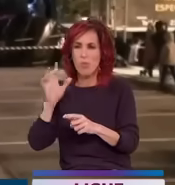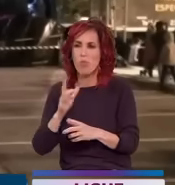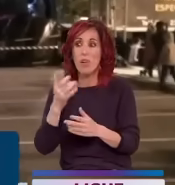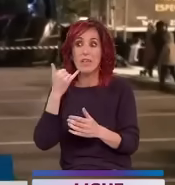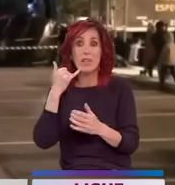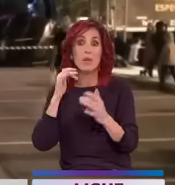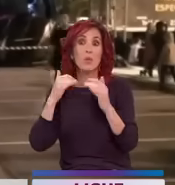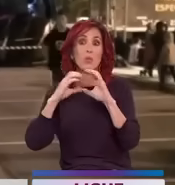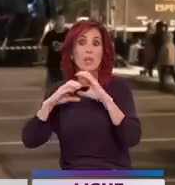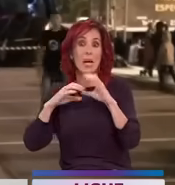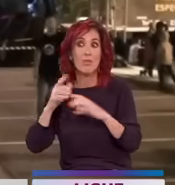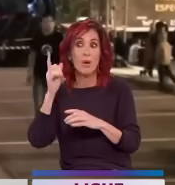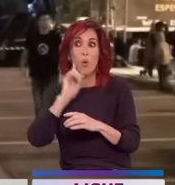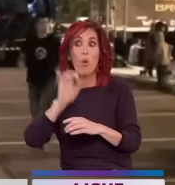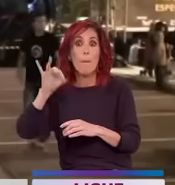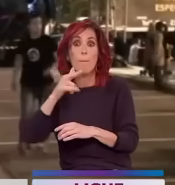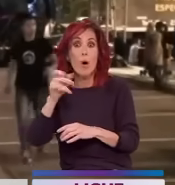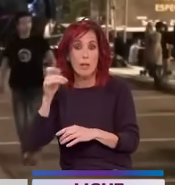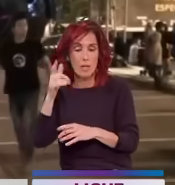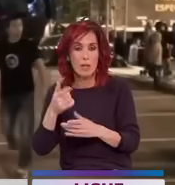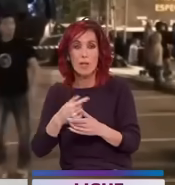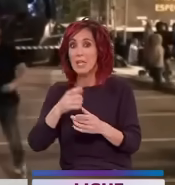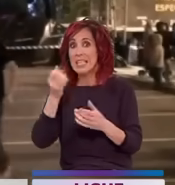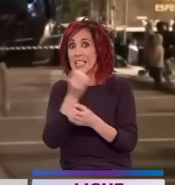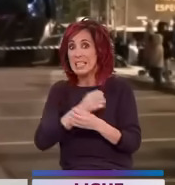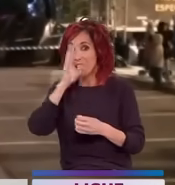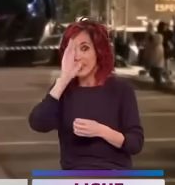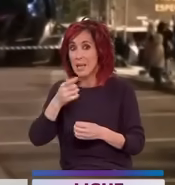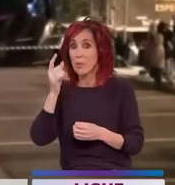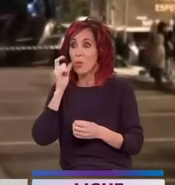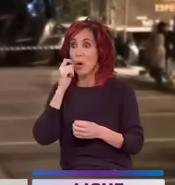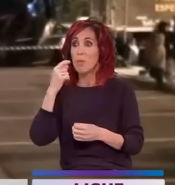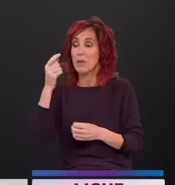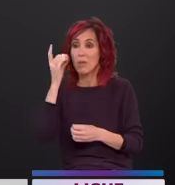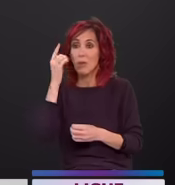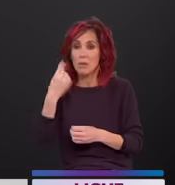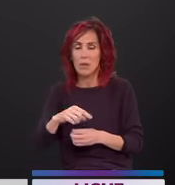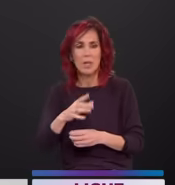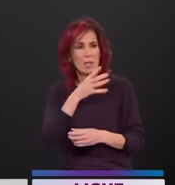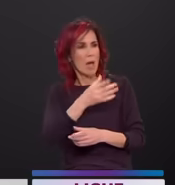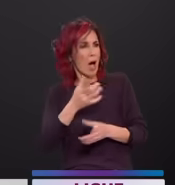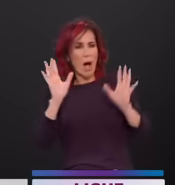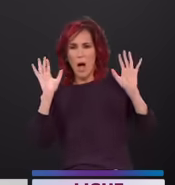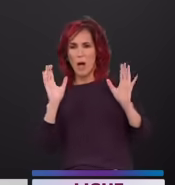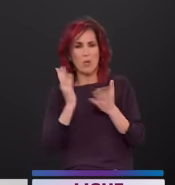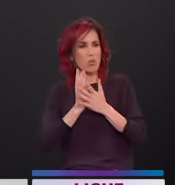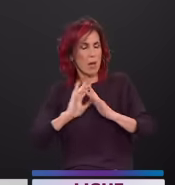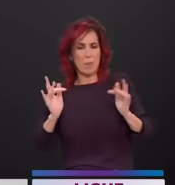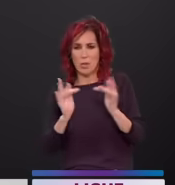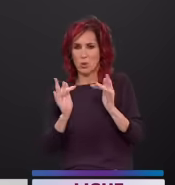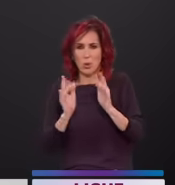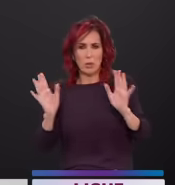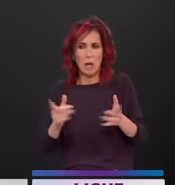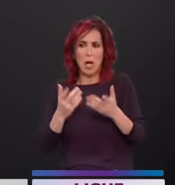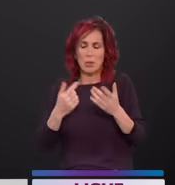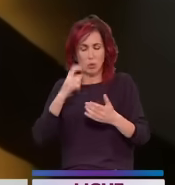com a vítima. Ninguém saberia da existência daquele aparelho. A segurança com que dizia não ter mantido contacto com a desaparecida